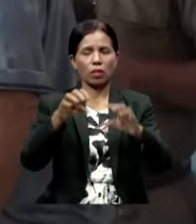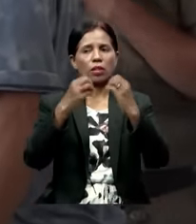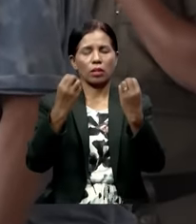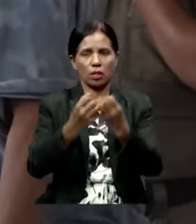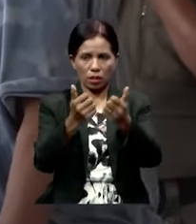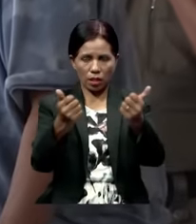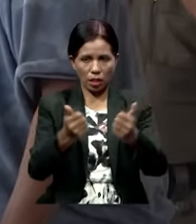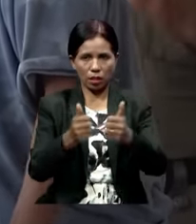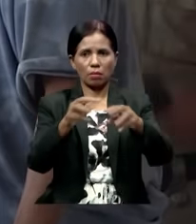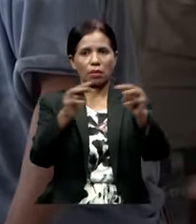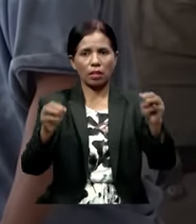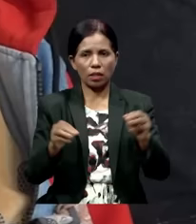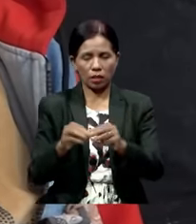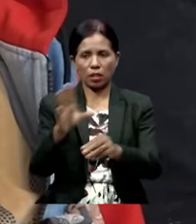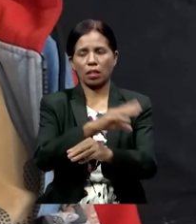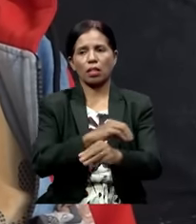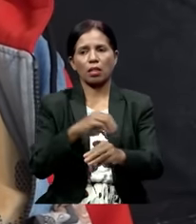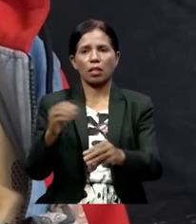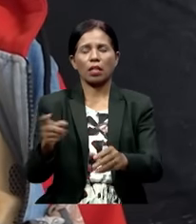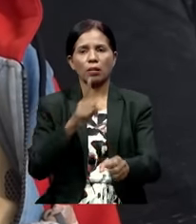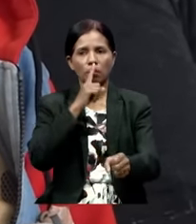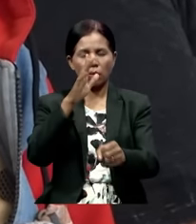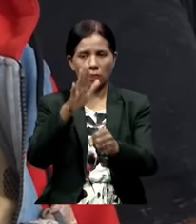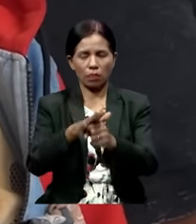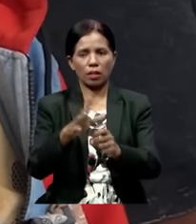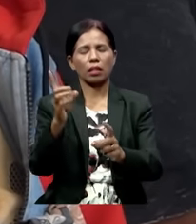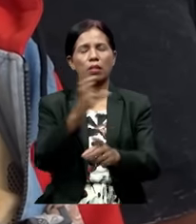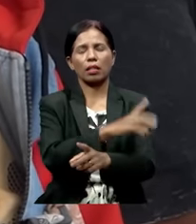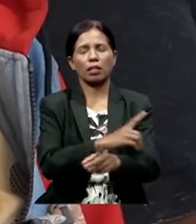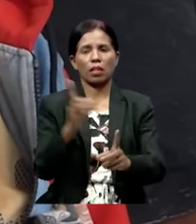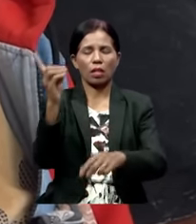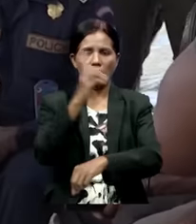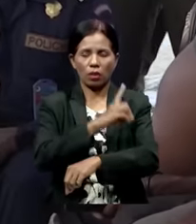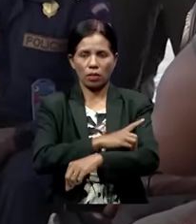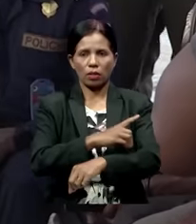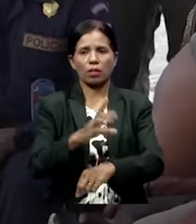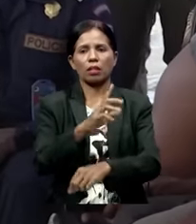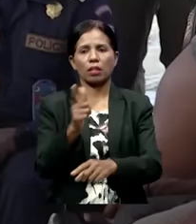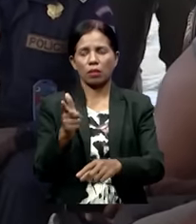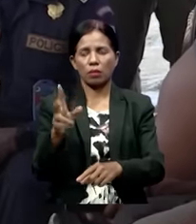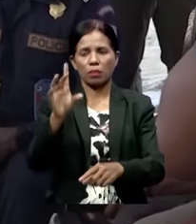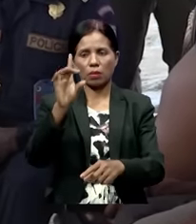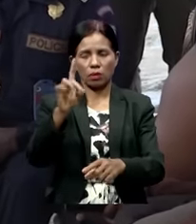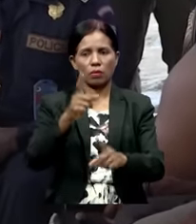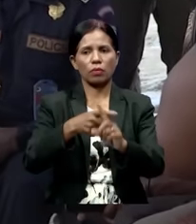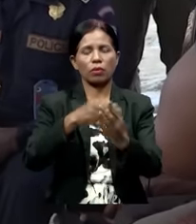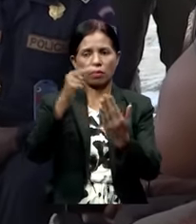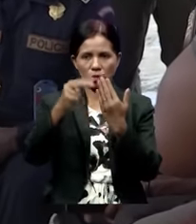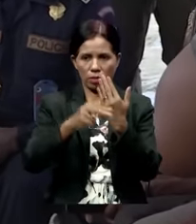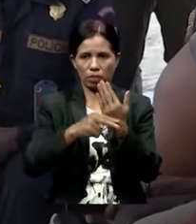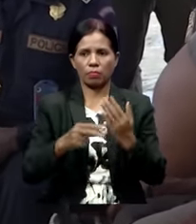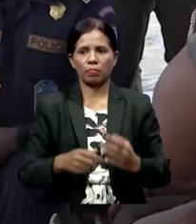artes marciais no arte rituais, atual juramento e a loron proclamação de independência, loron ronura sinualo fulan